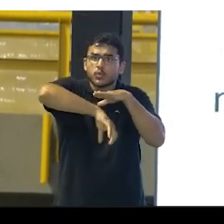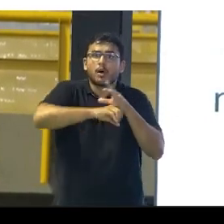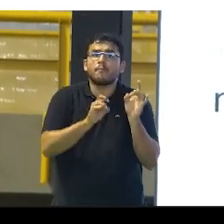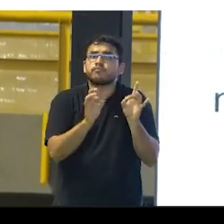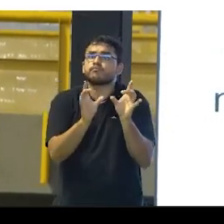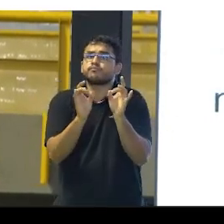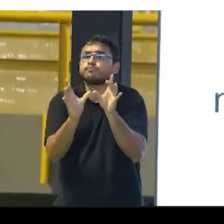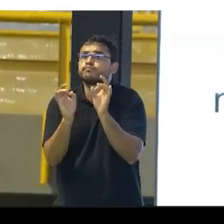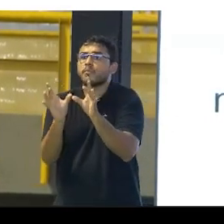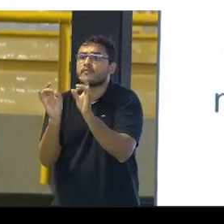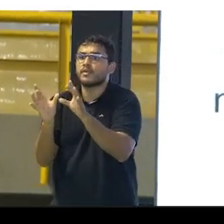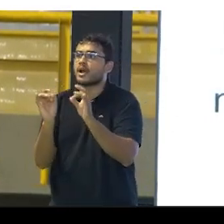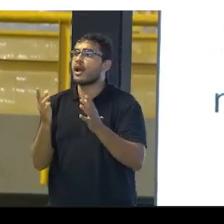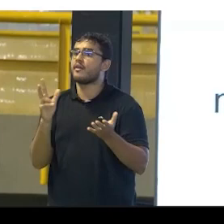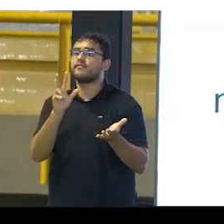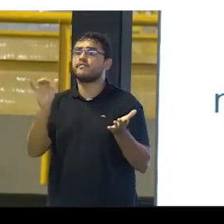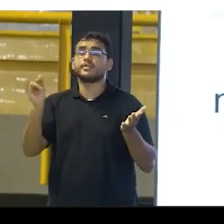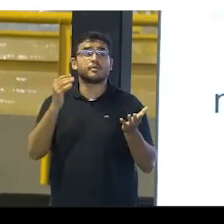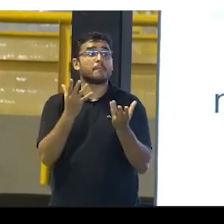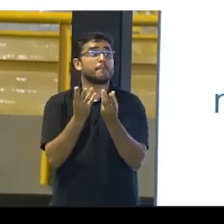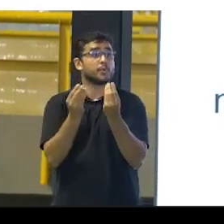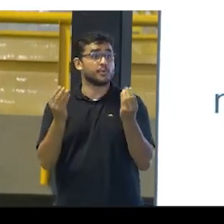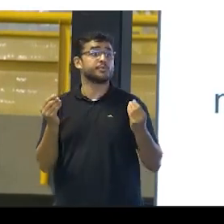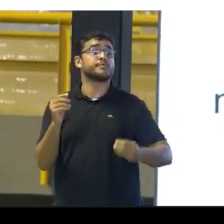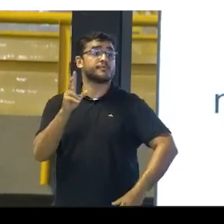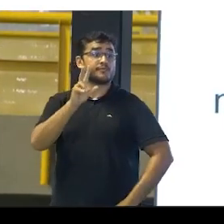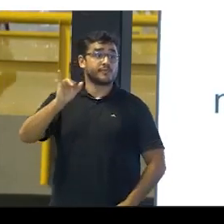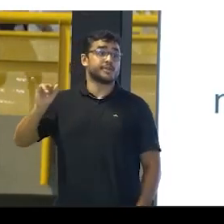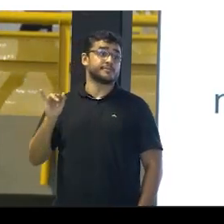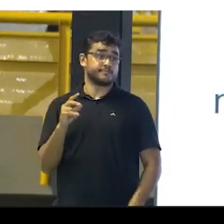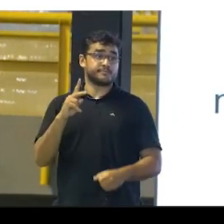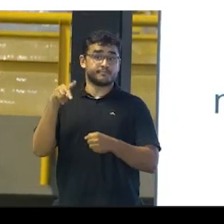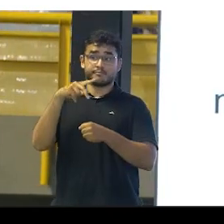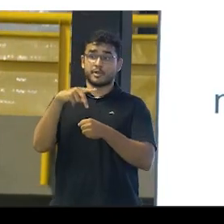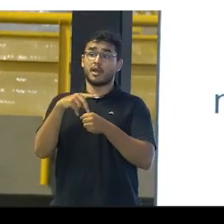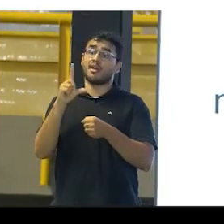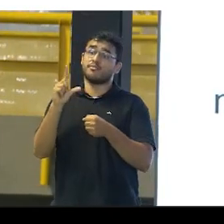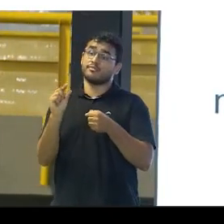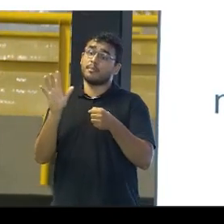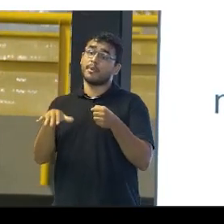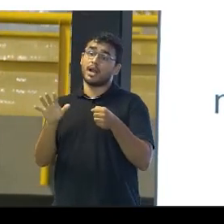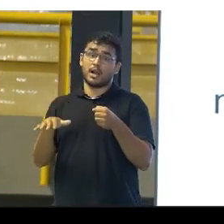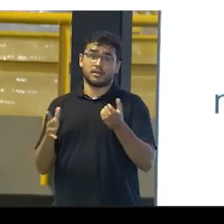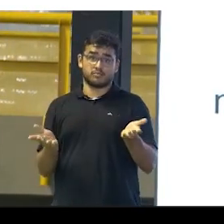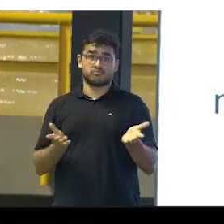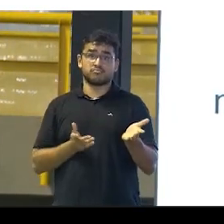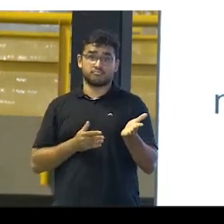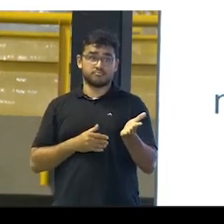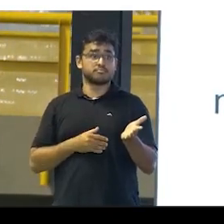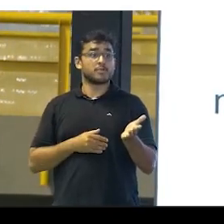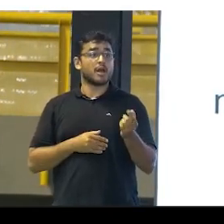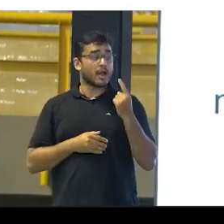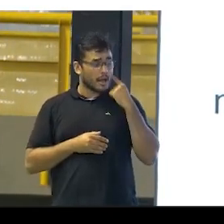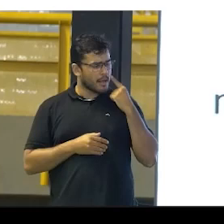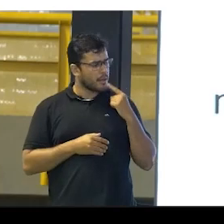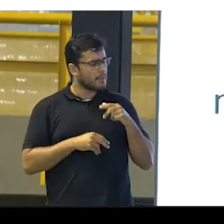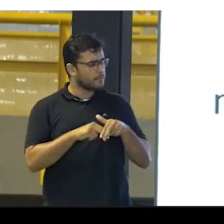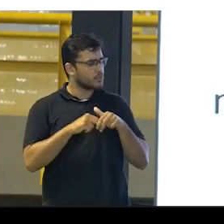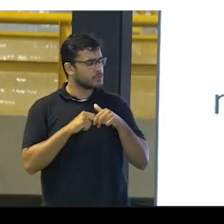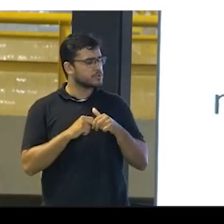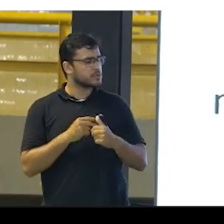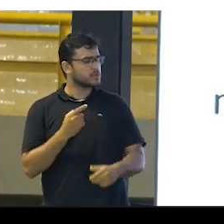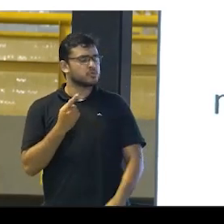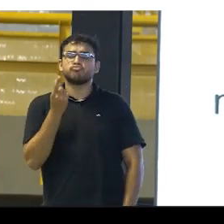vai ser muito maior do que é. Consequentemente, isso vai significar um preço lá embaixo. Professor, esse preço do